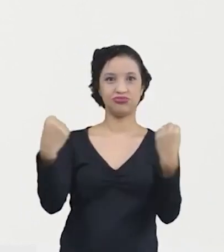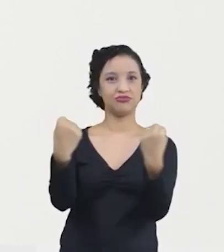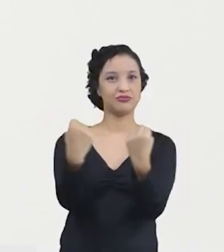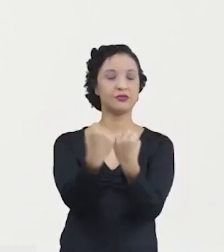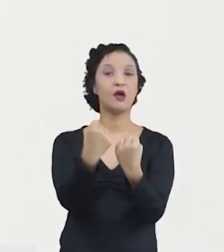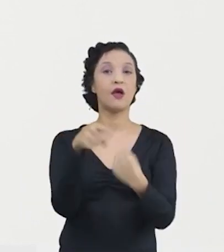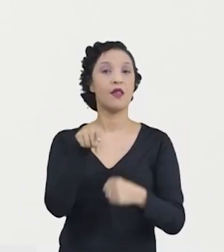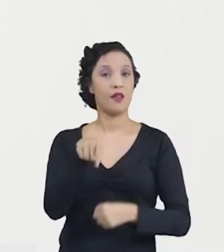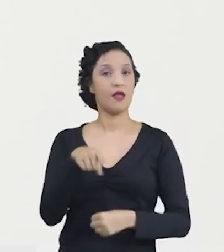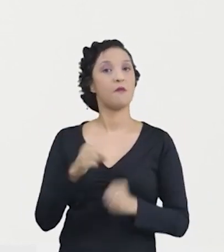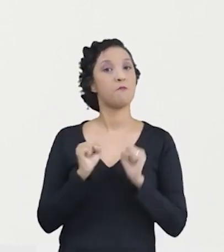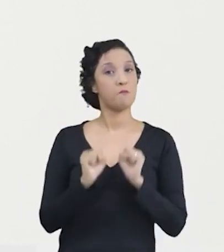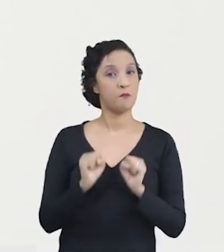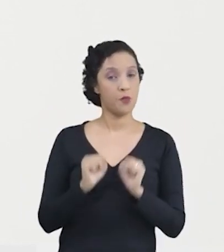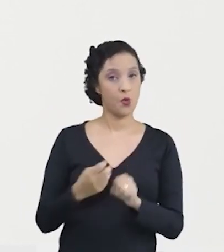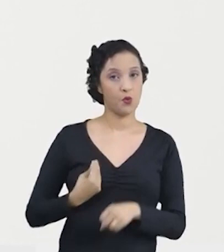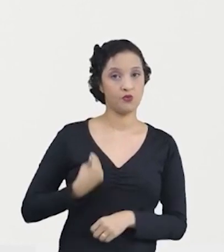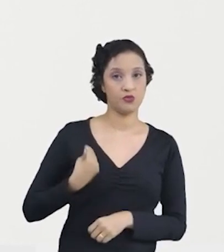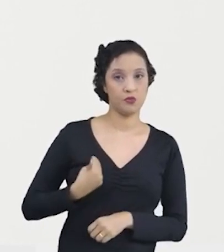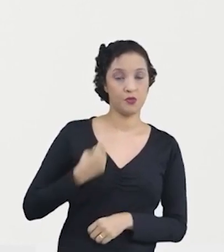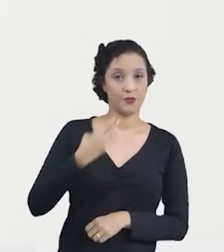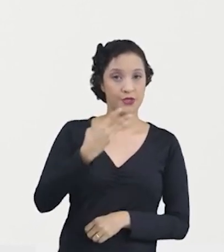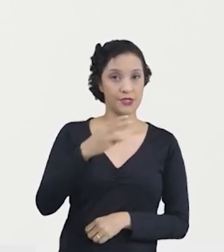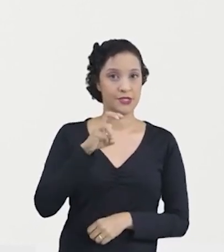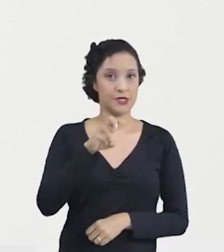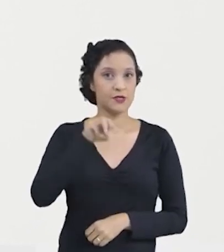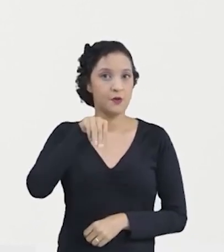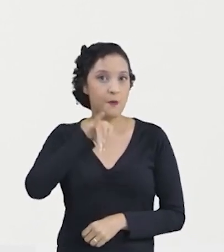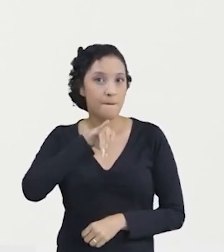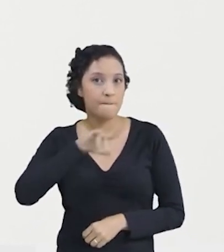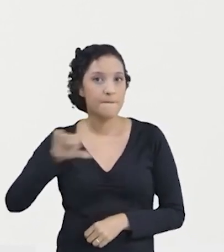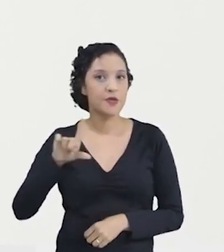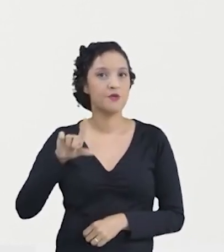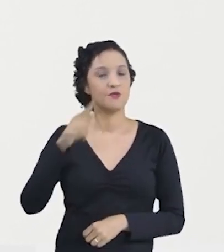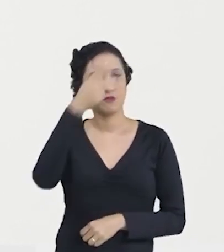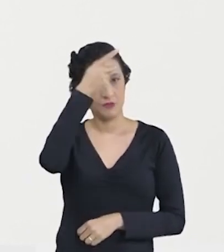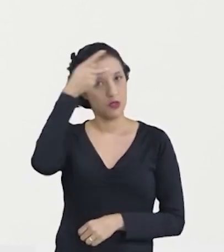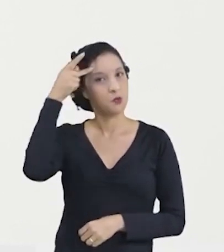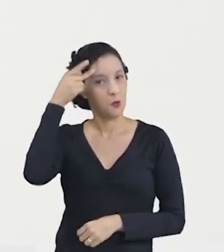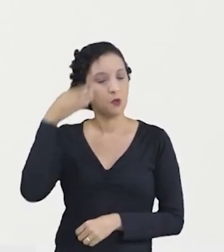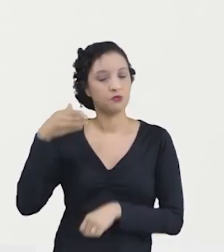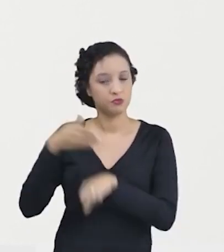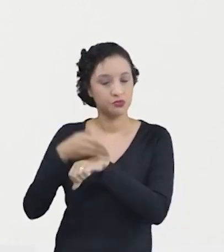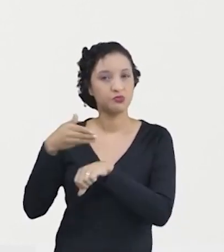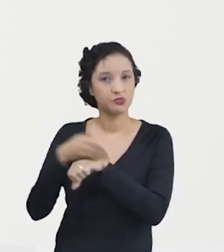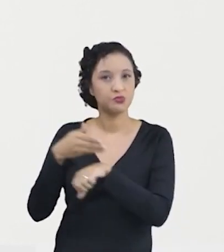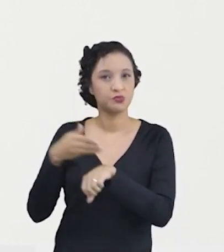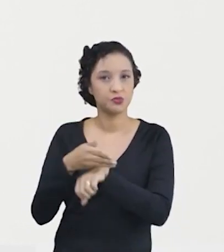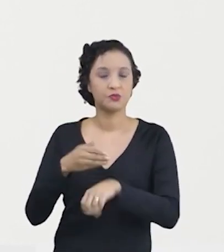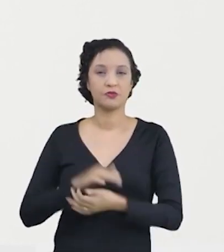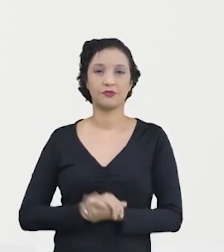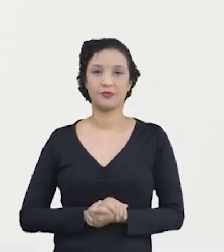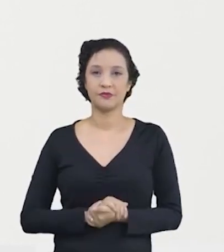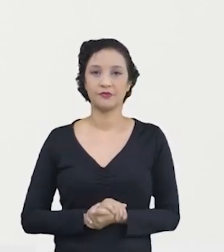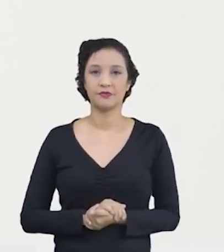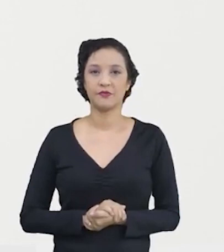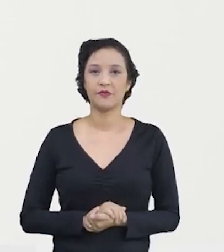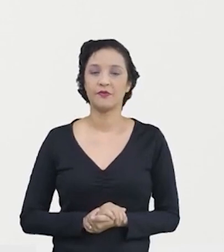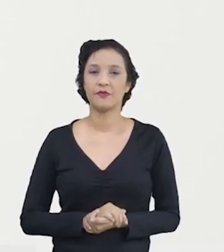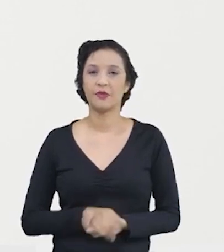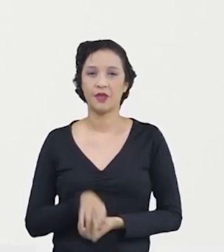para 35 mil espectadores. É um desafio assistir. É um momento